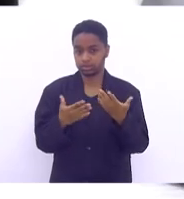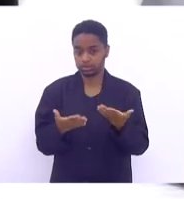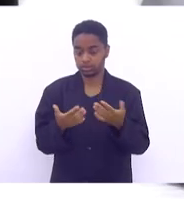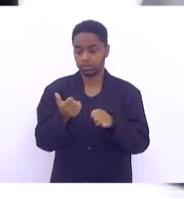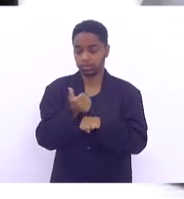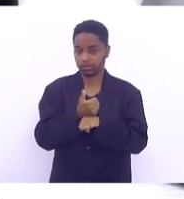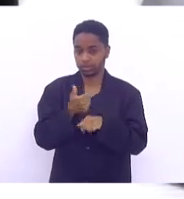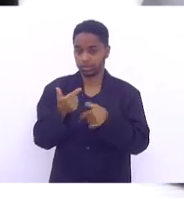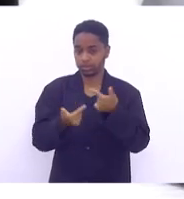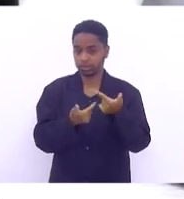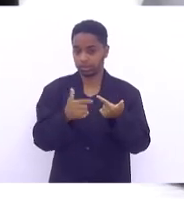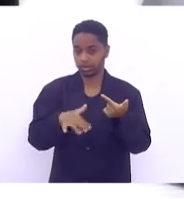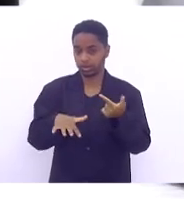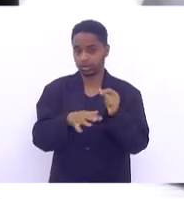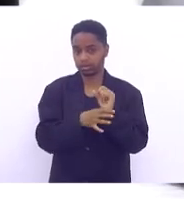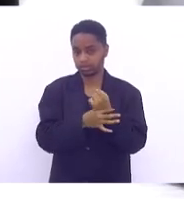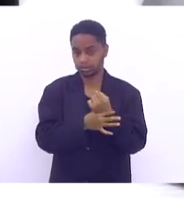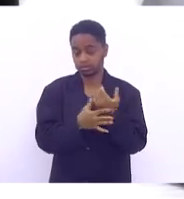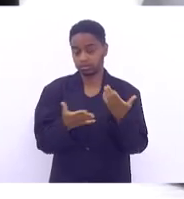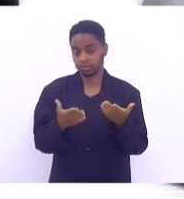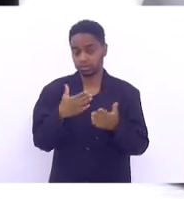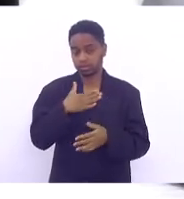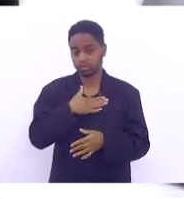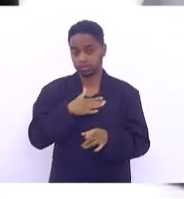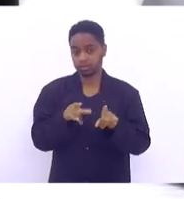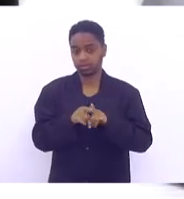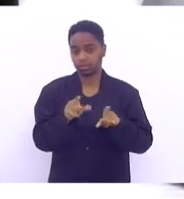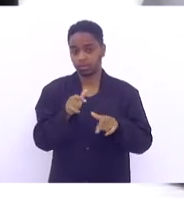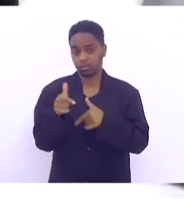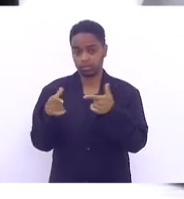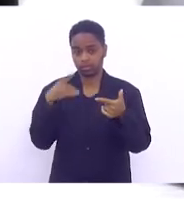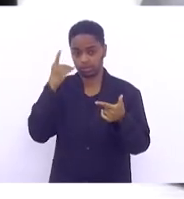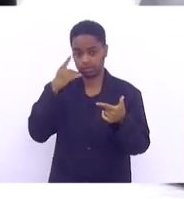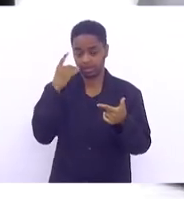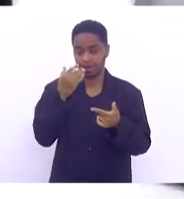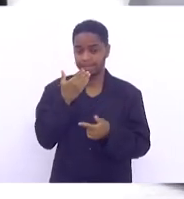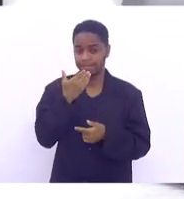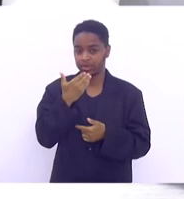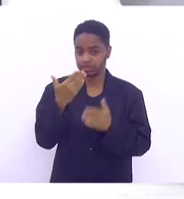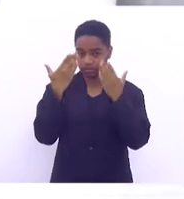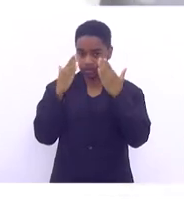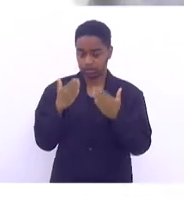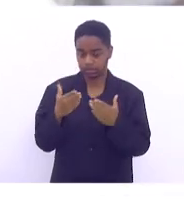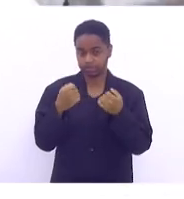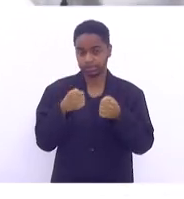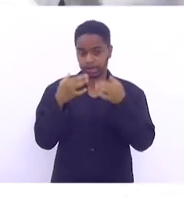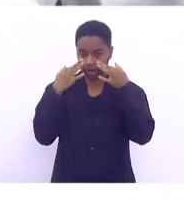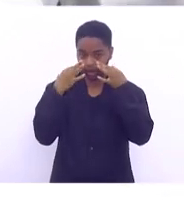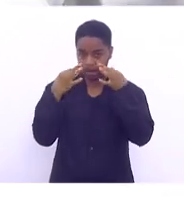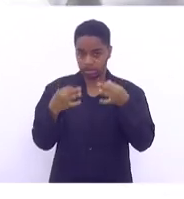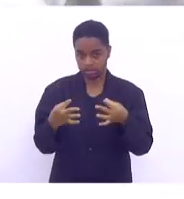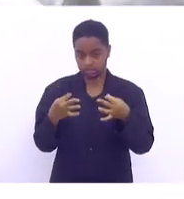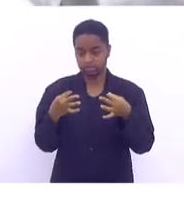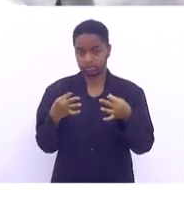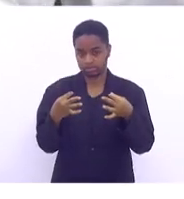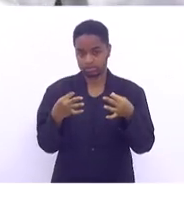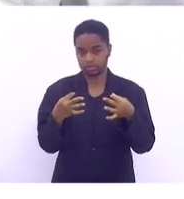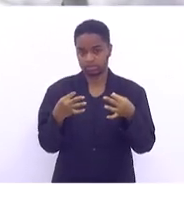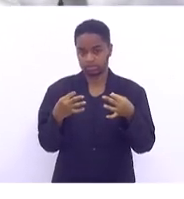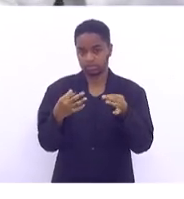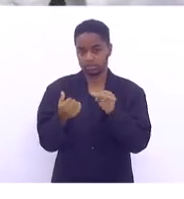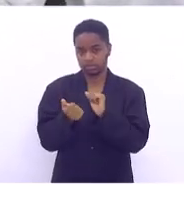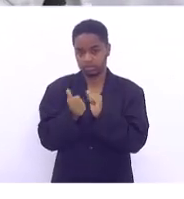que eu próprio e todos os deputados e deputadas que pediram vistas atentarem para